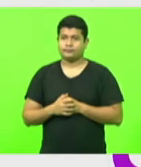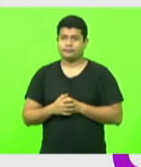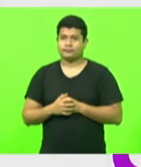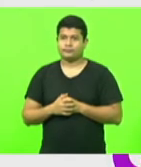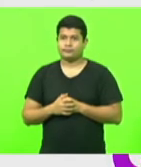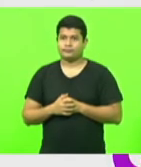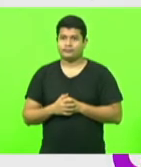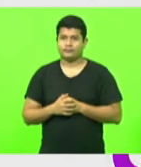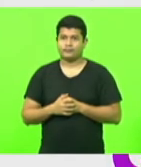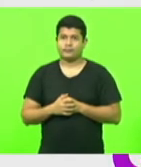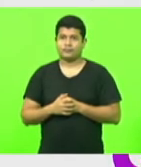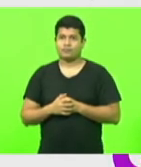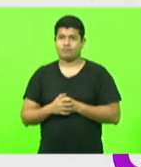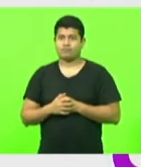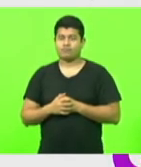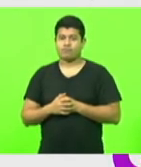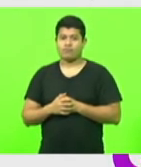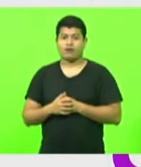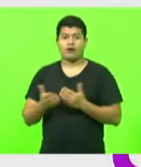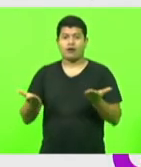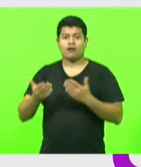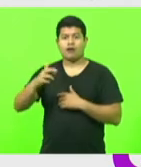Próxima região, a região Nordeste.